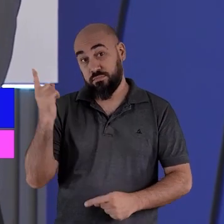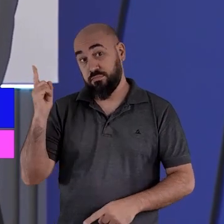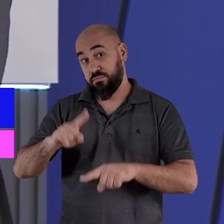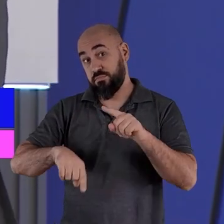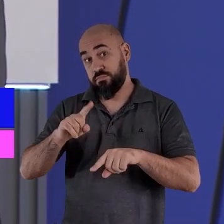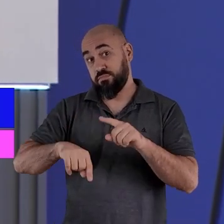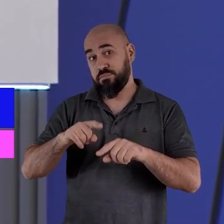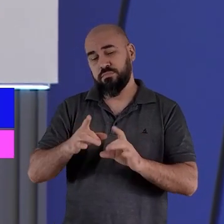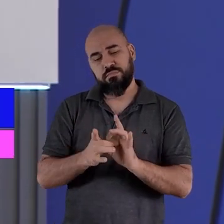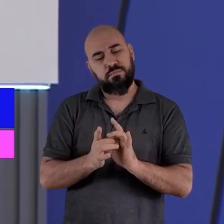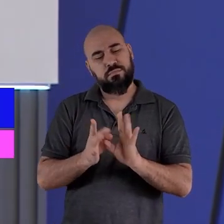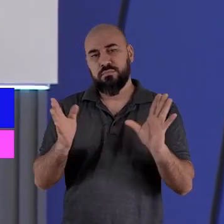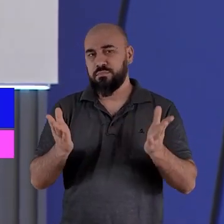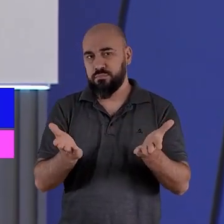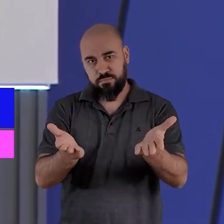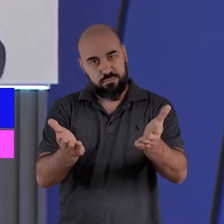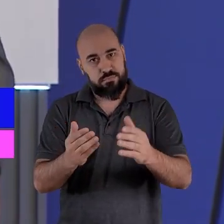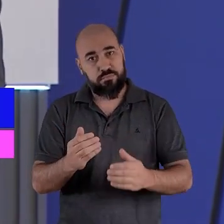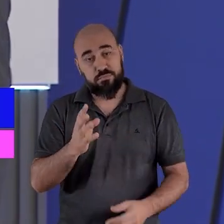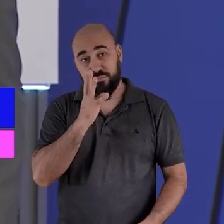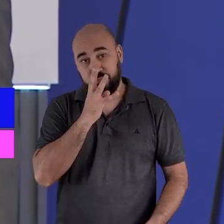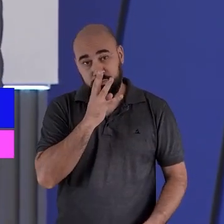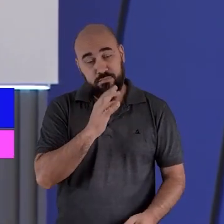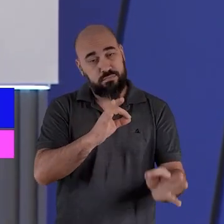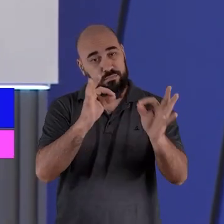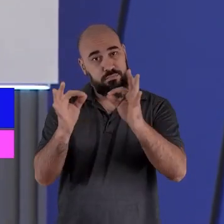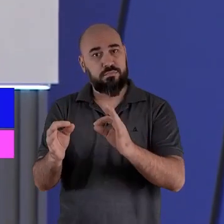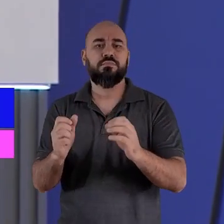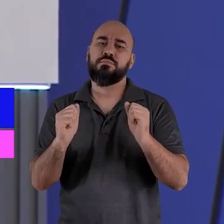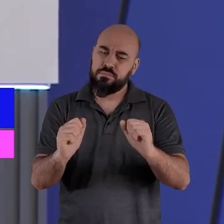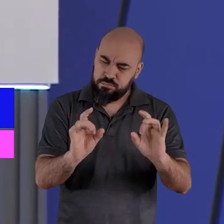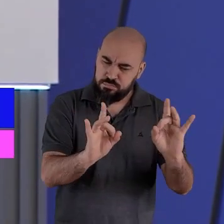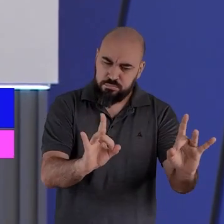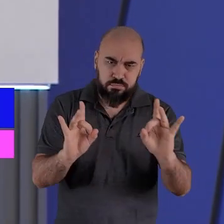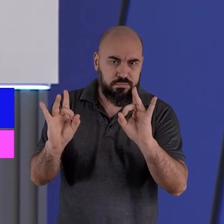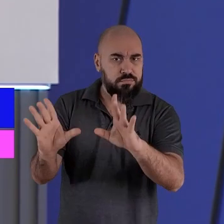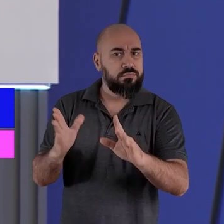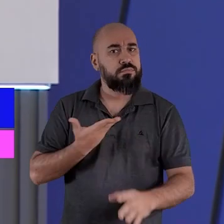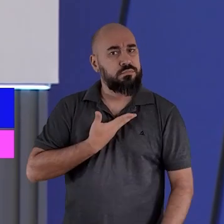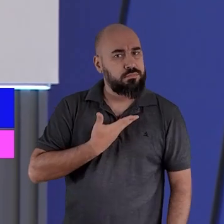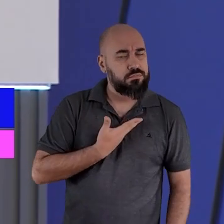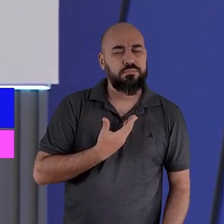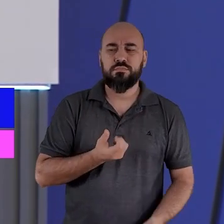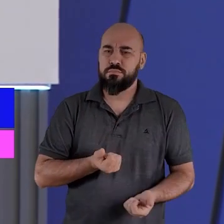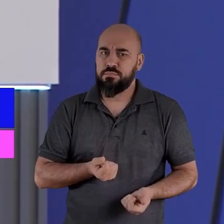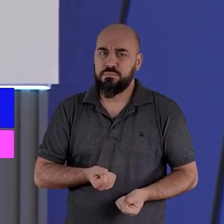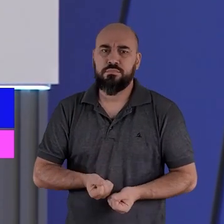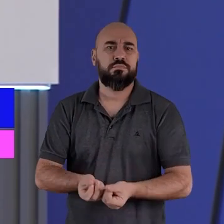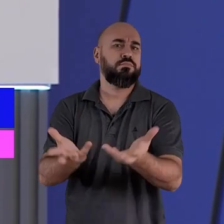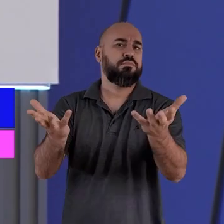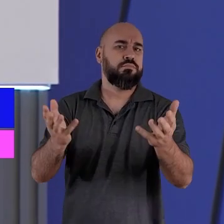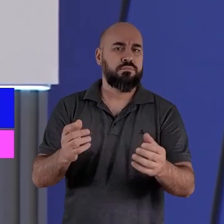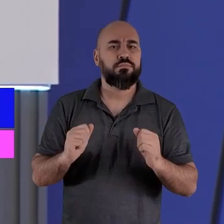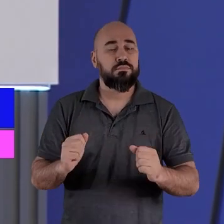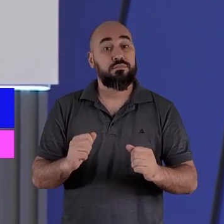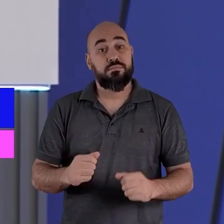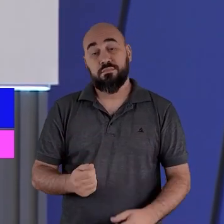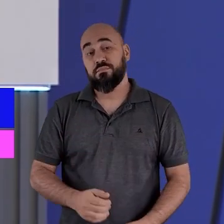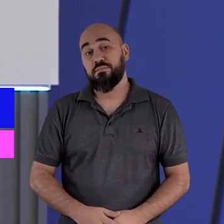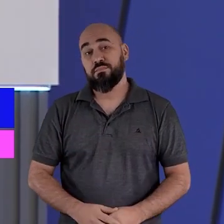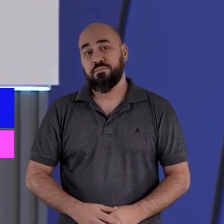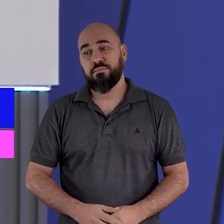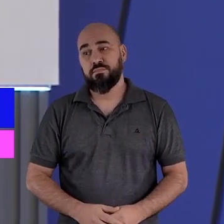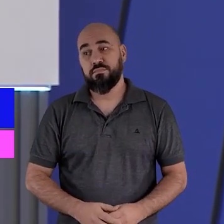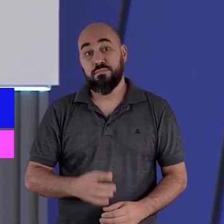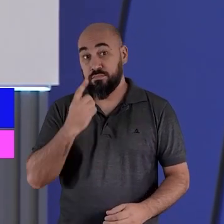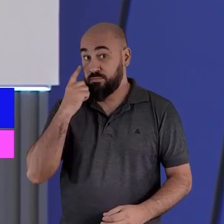está à sua disposição para você assistir, para você compartilhar e ter esse material também à sua disposição, tá bom? Não